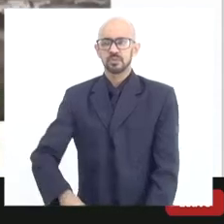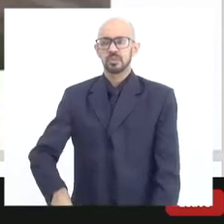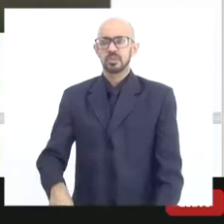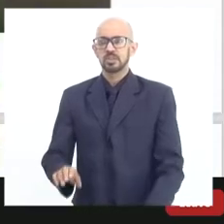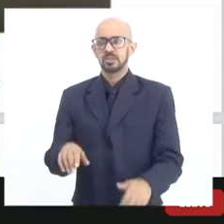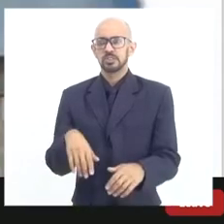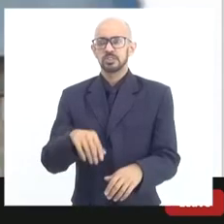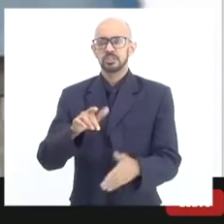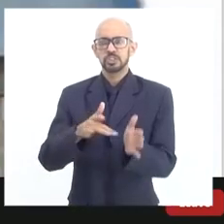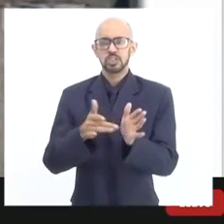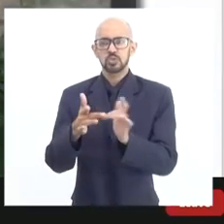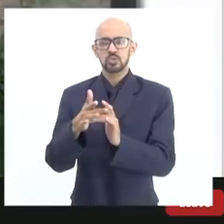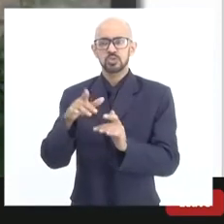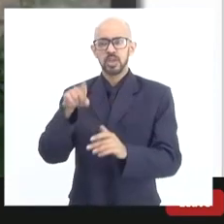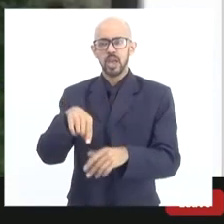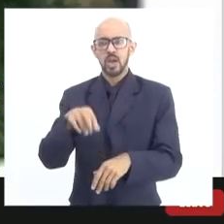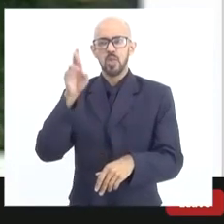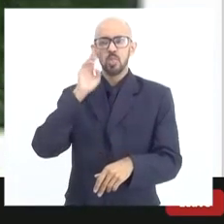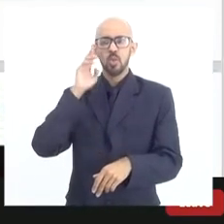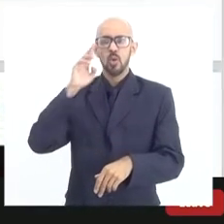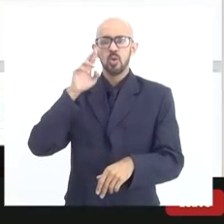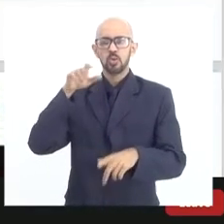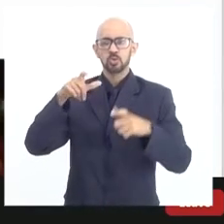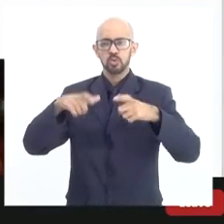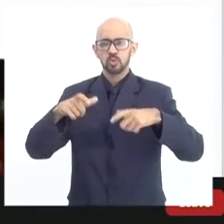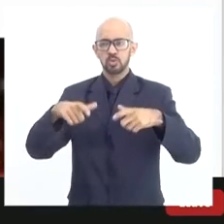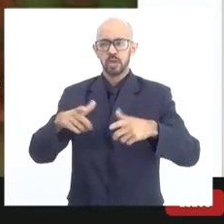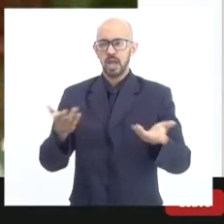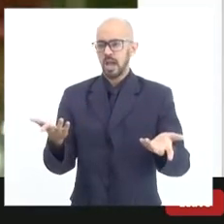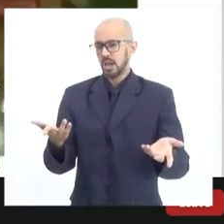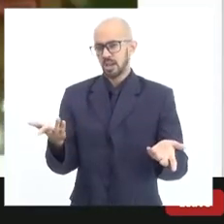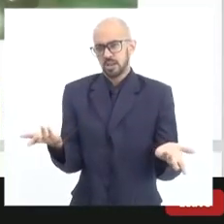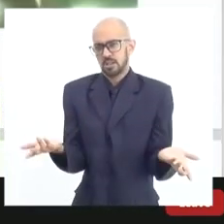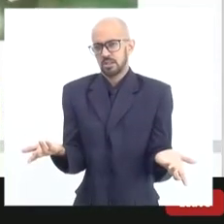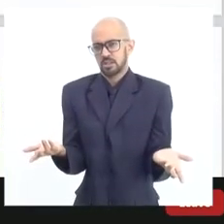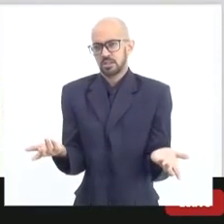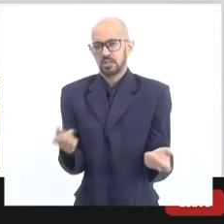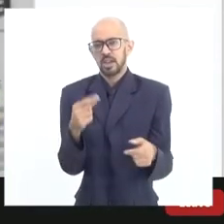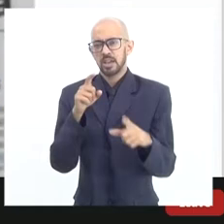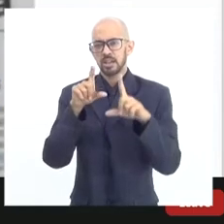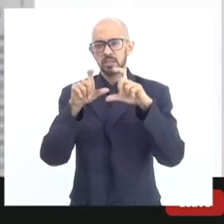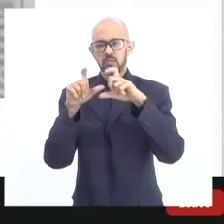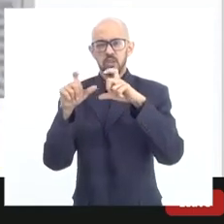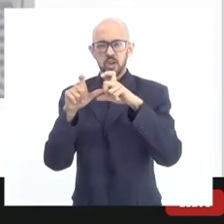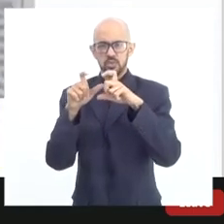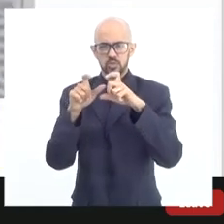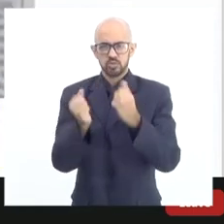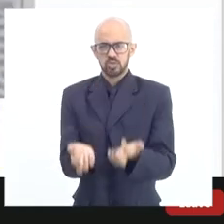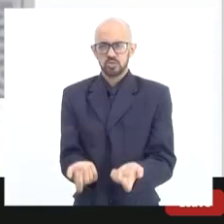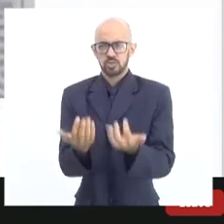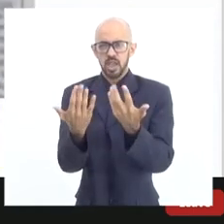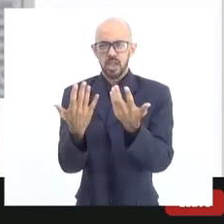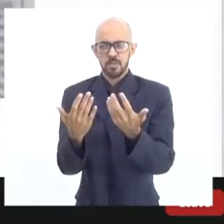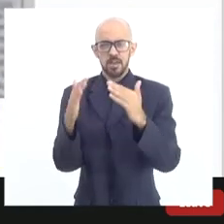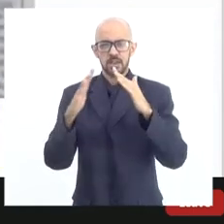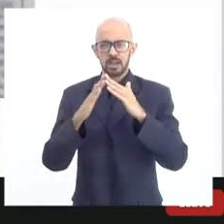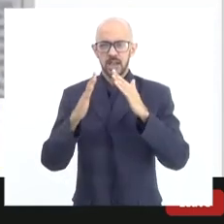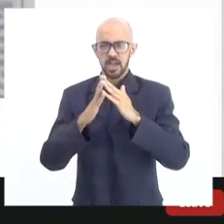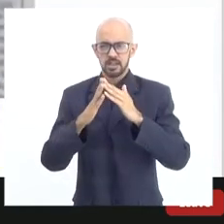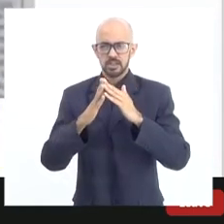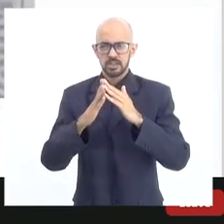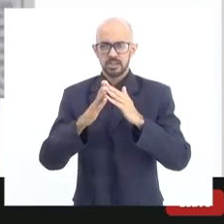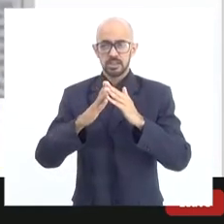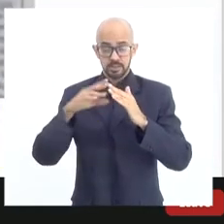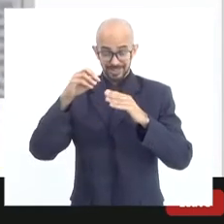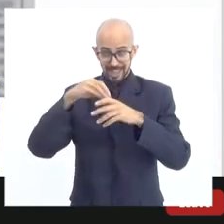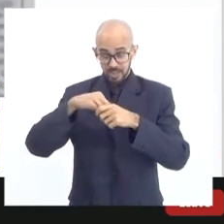do lugar, só trazendo algumas imagens, terreiros queimados, e dentro desses terreiros tem